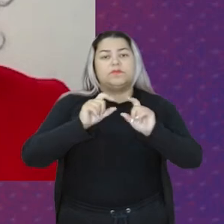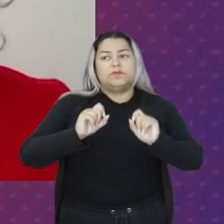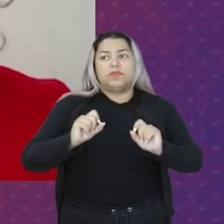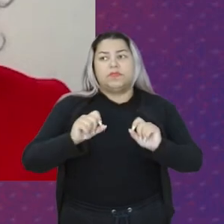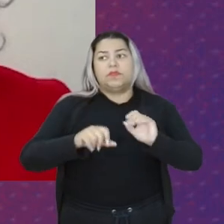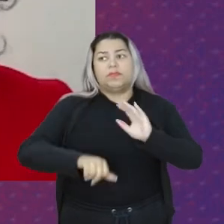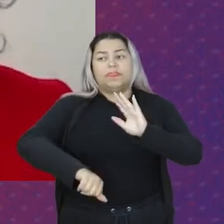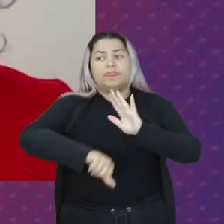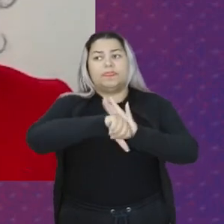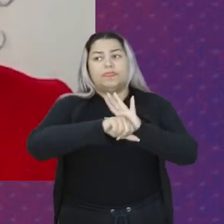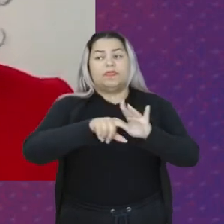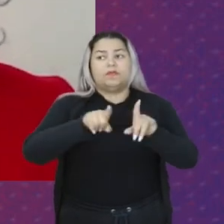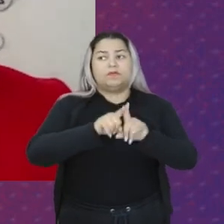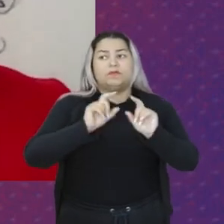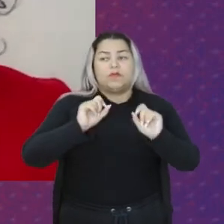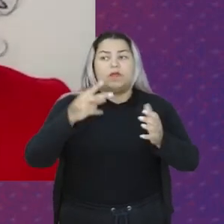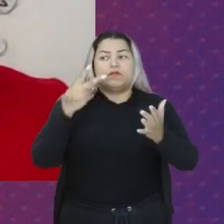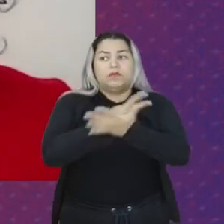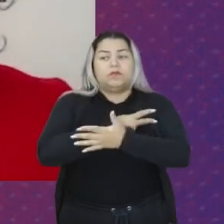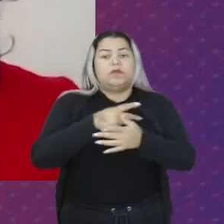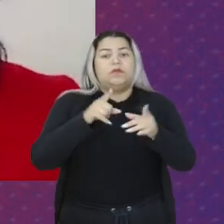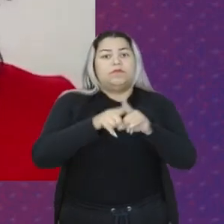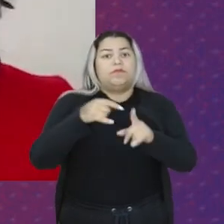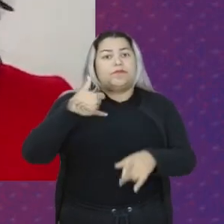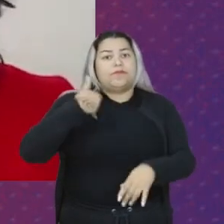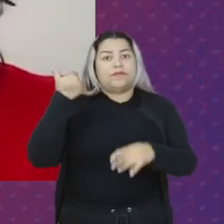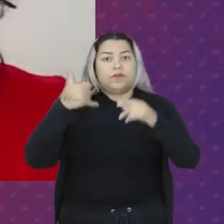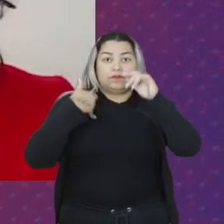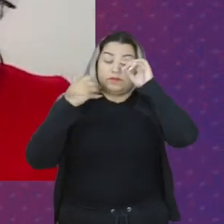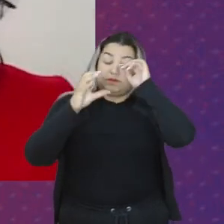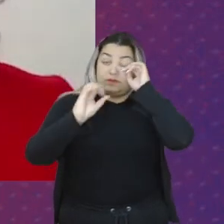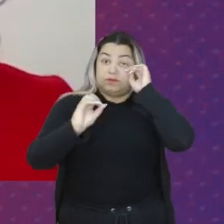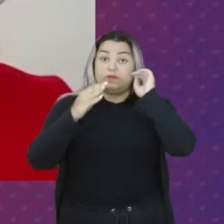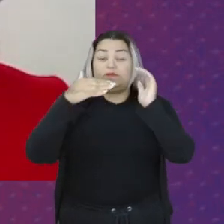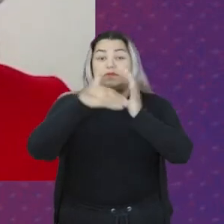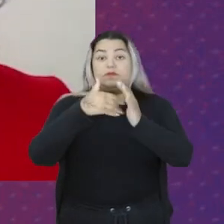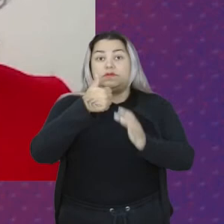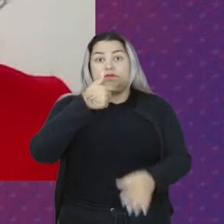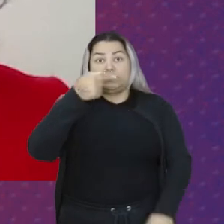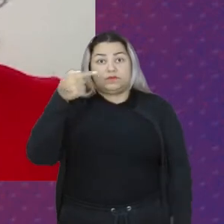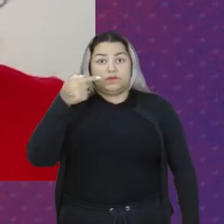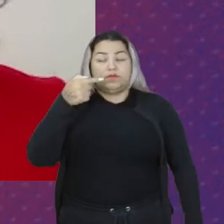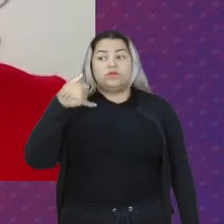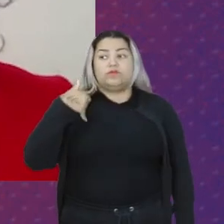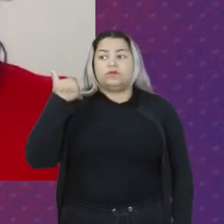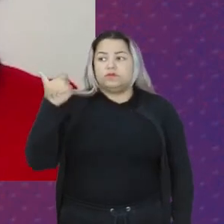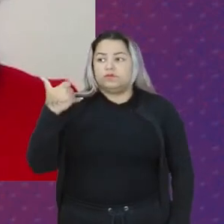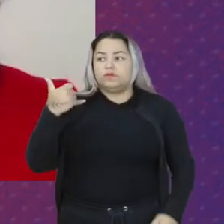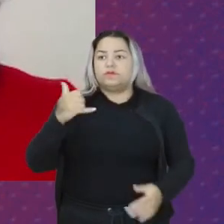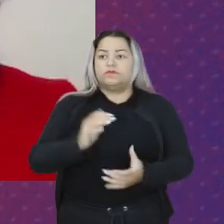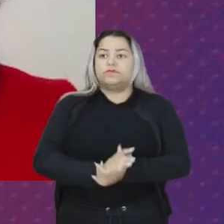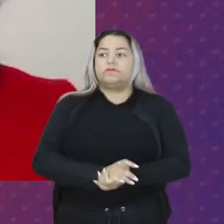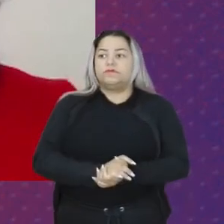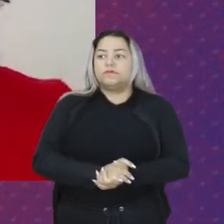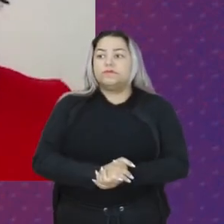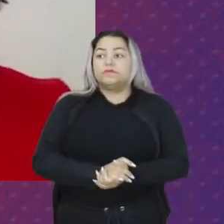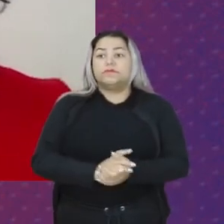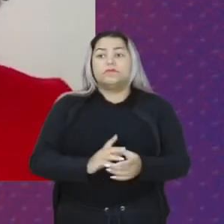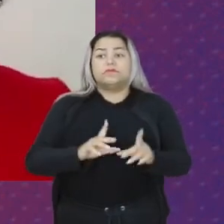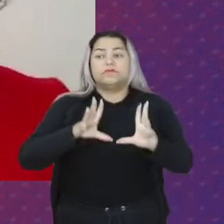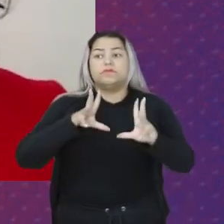maior incidência acontece na faixa de 0 a 17 anos,